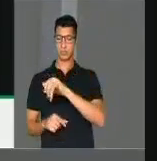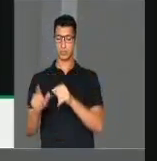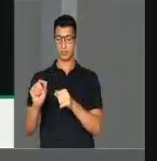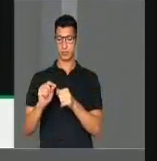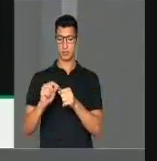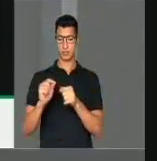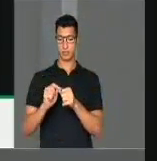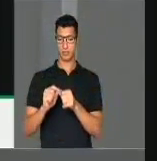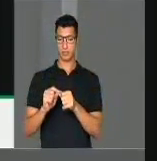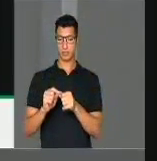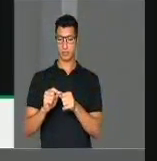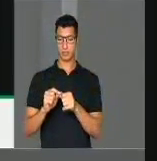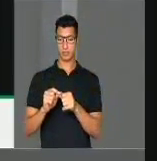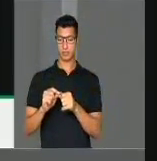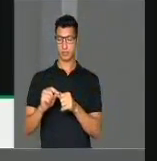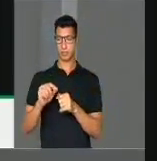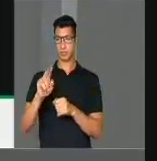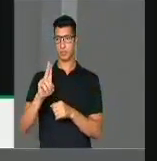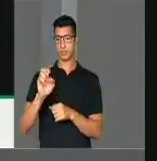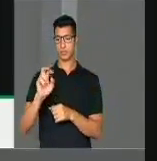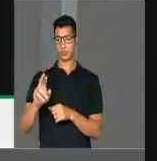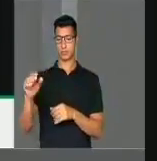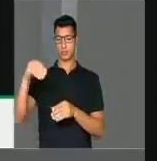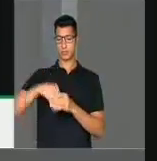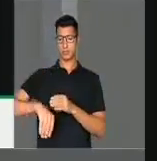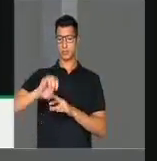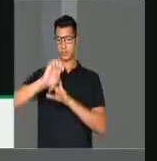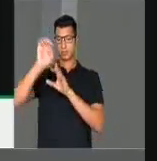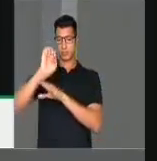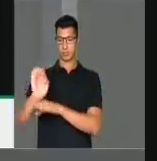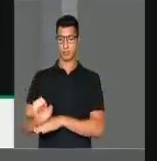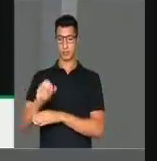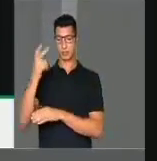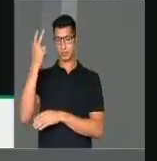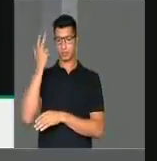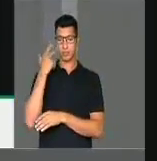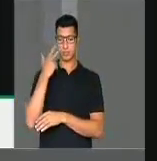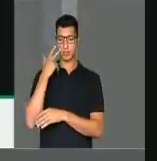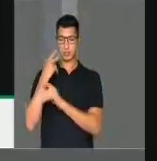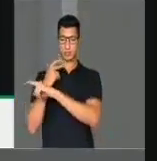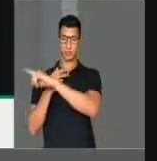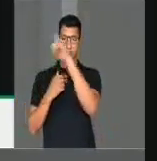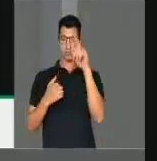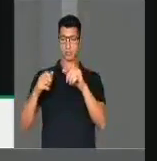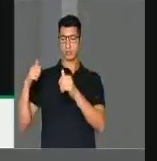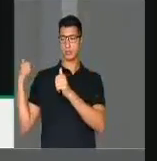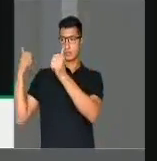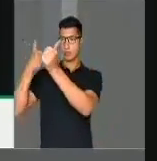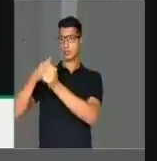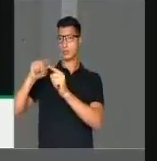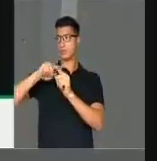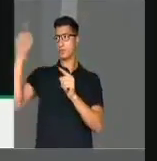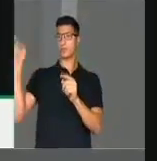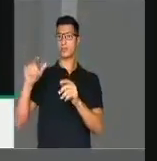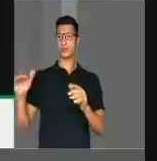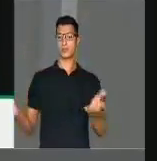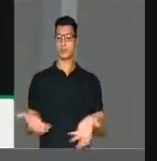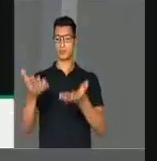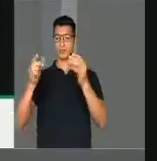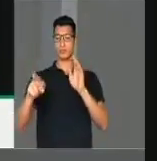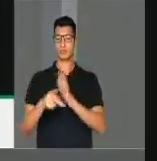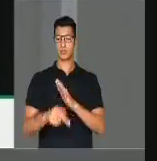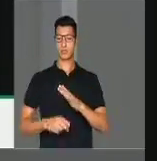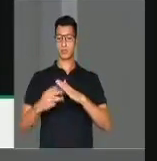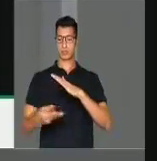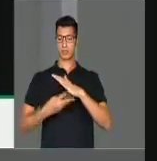possam fazer, né, um Uber no estado do Ceará. A distância Ceará para a Europa é mais próxima. Isso fruto